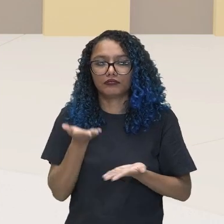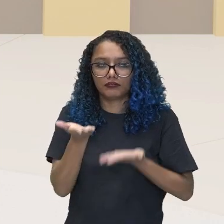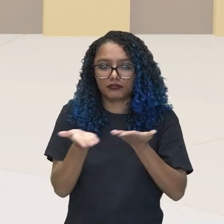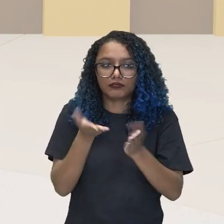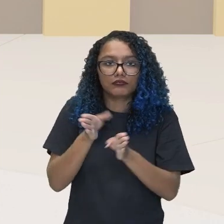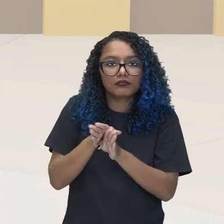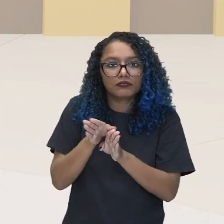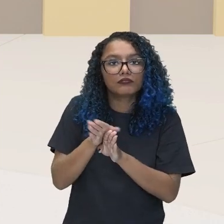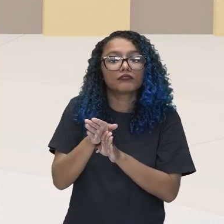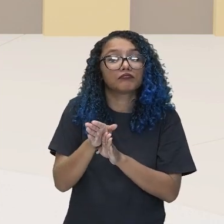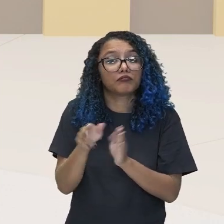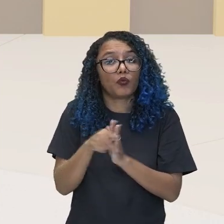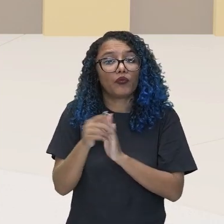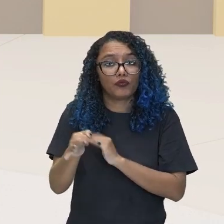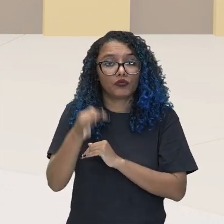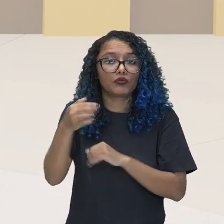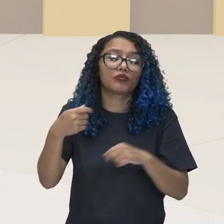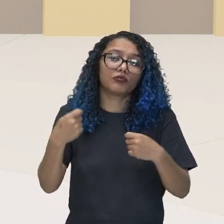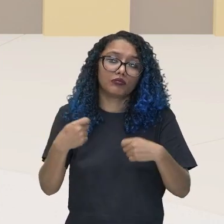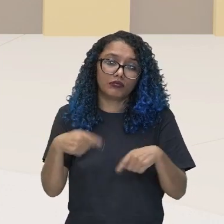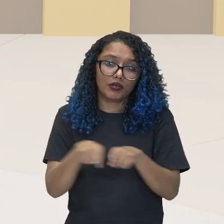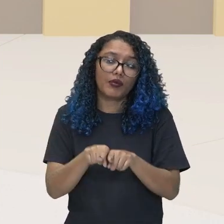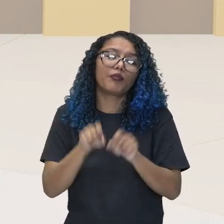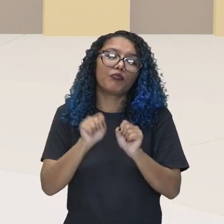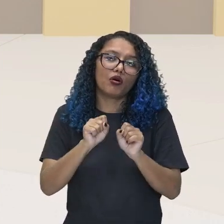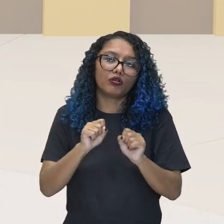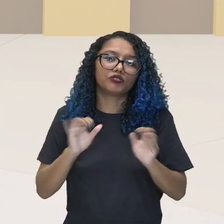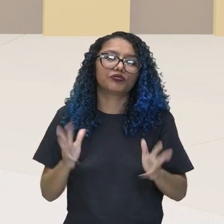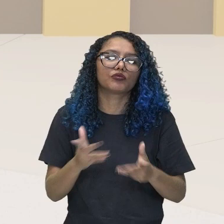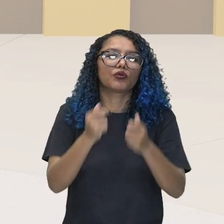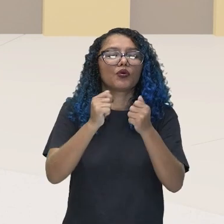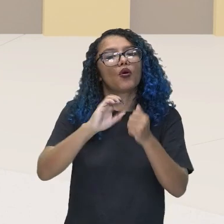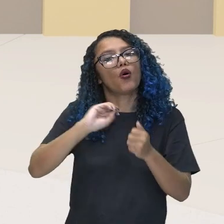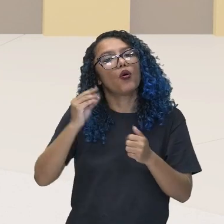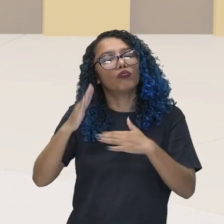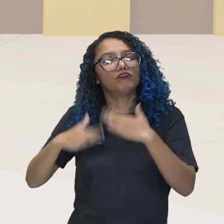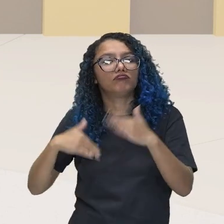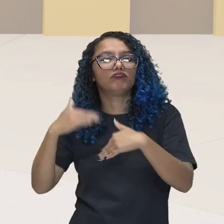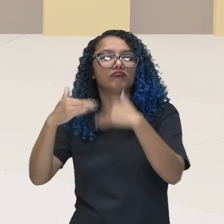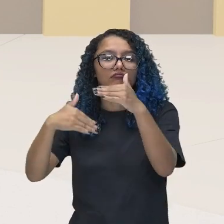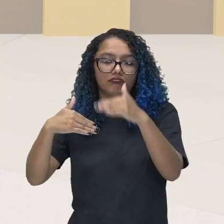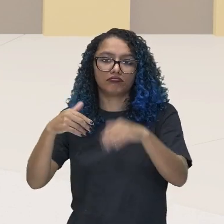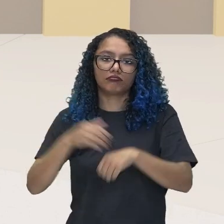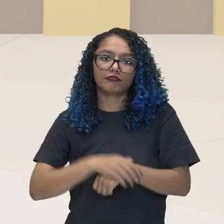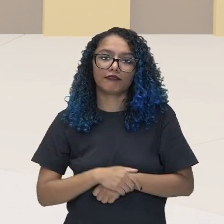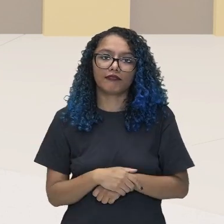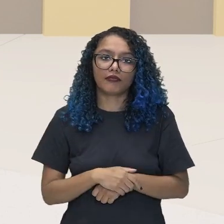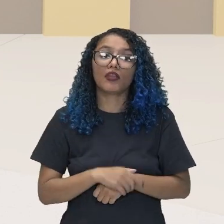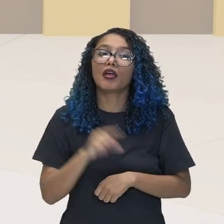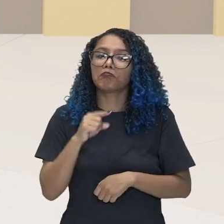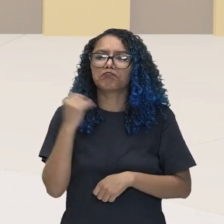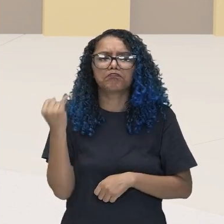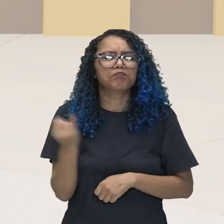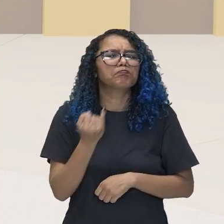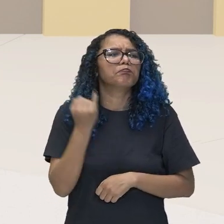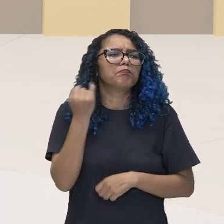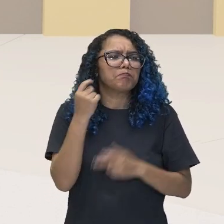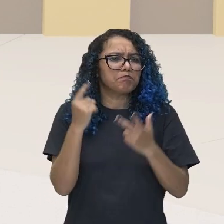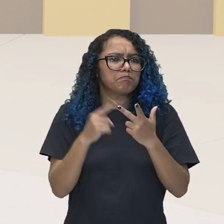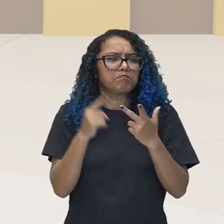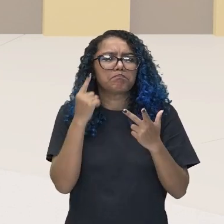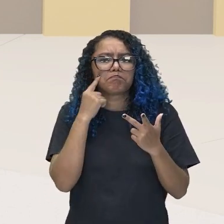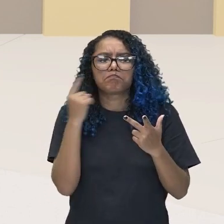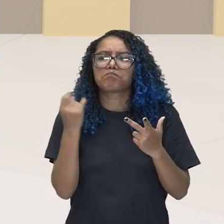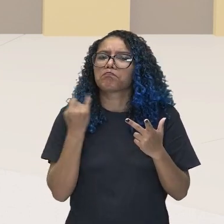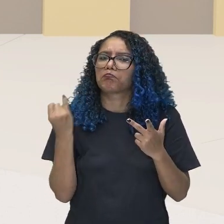ou aperfeiçoada, né, ou desenvolvida. Ela é uma das habilidades mais importantes, pois ela